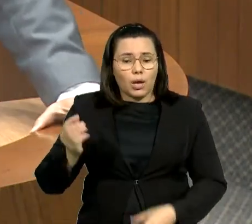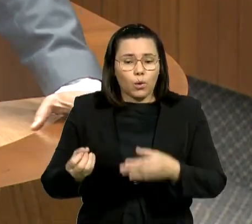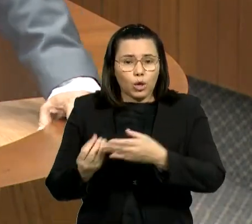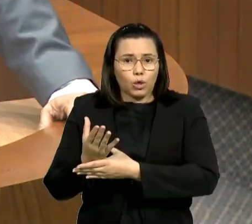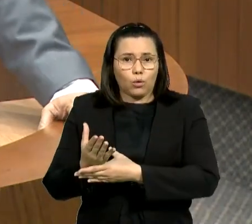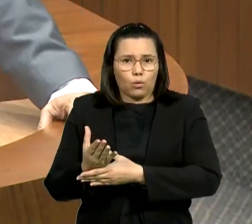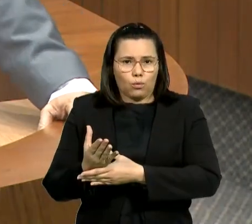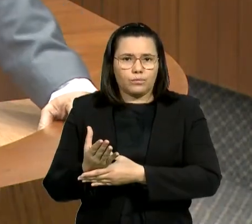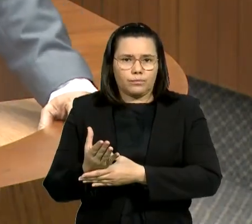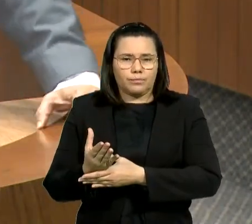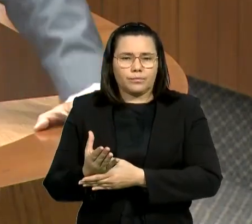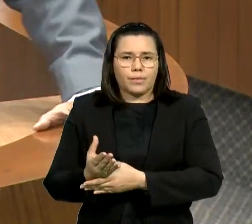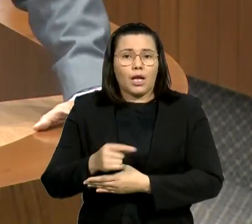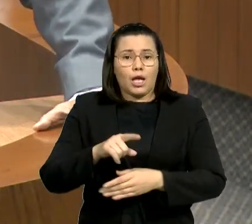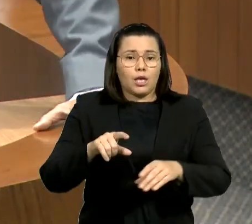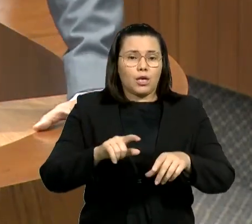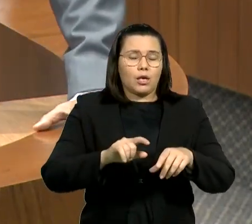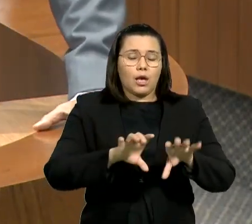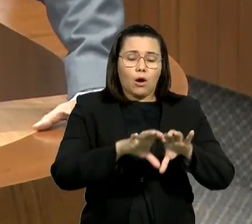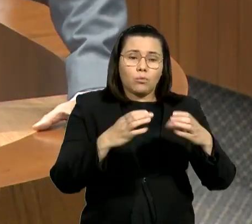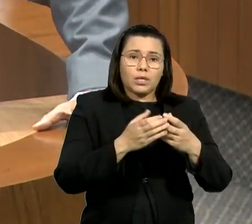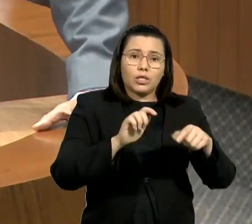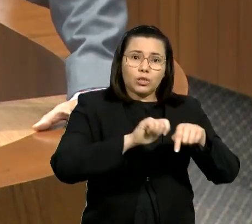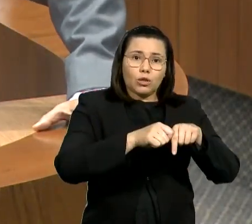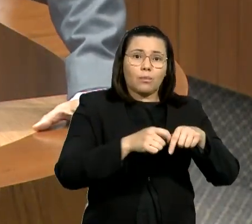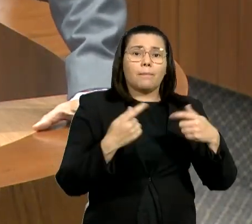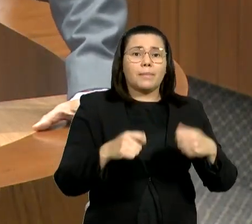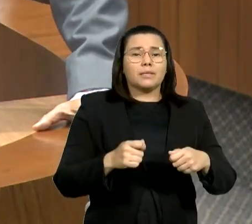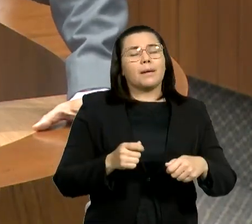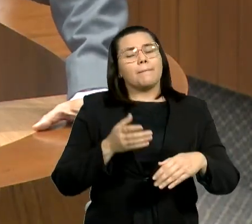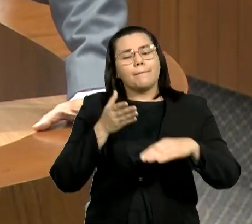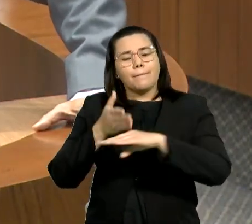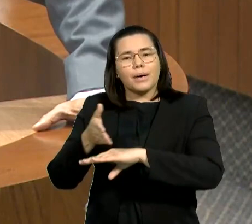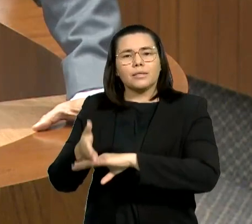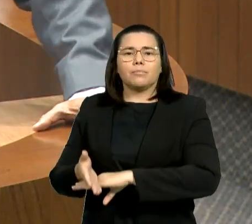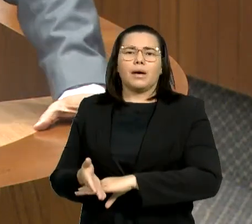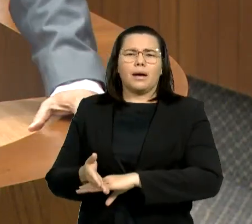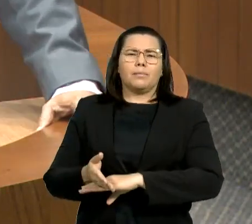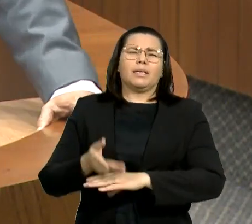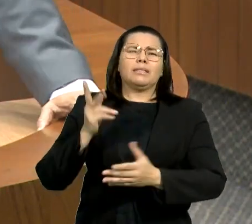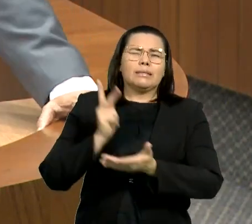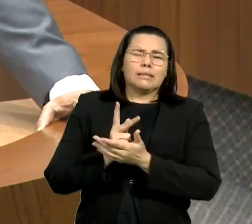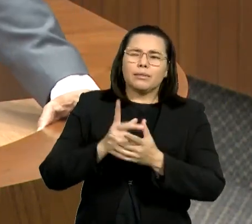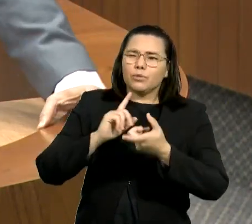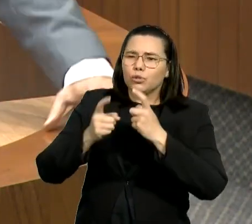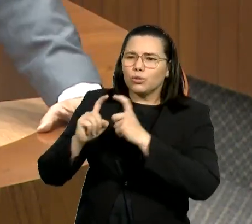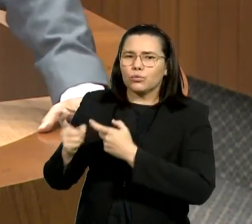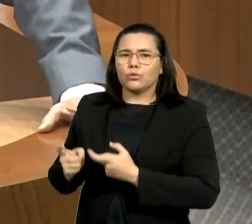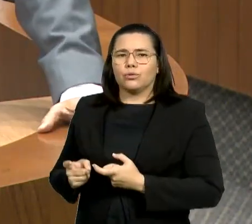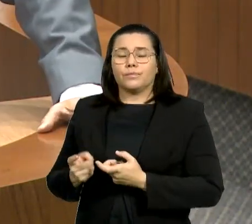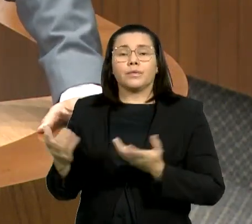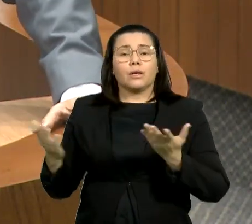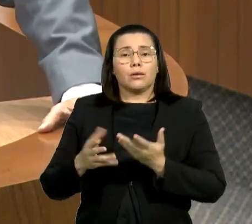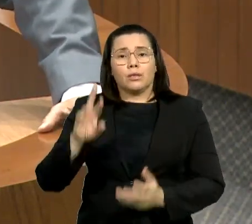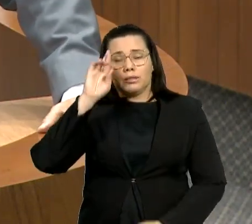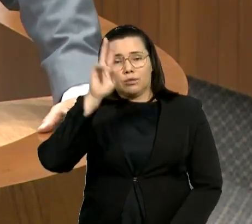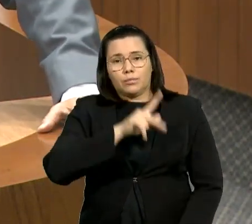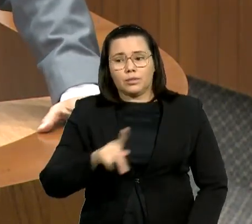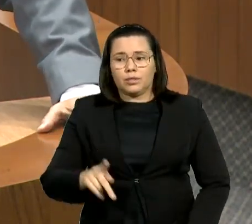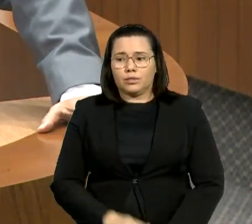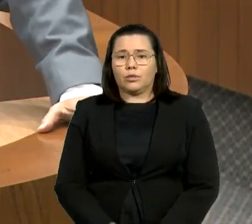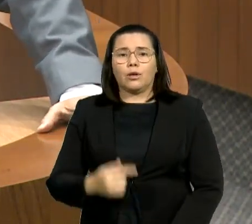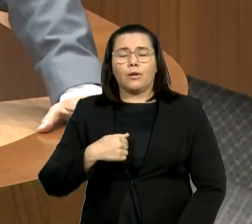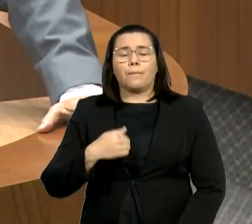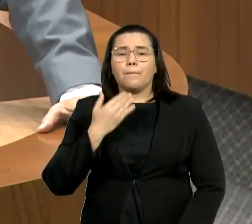para acompanhar esses trabalhos. E agora, senhora presidente, Eu peço que essa